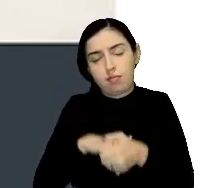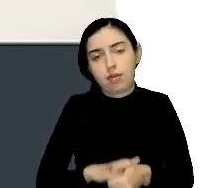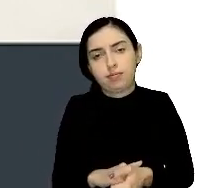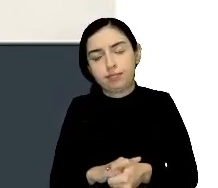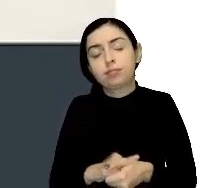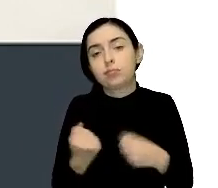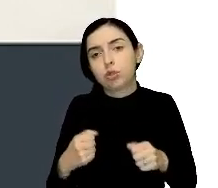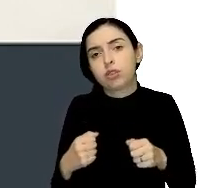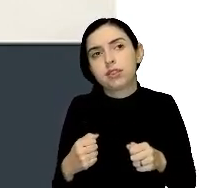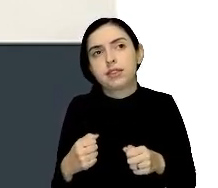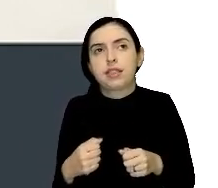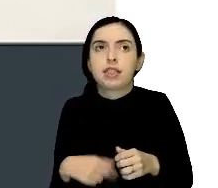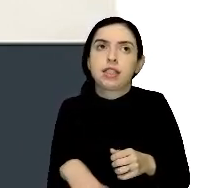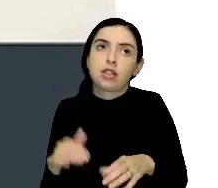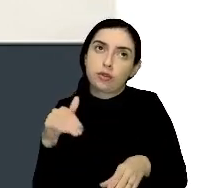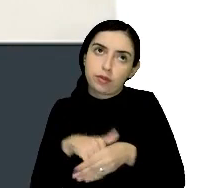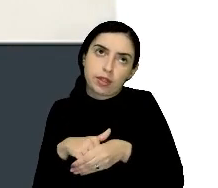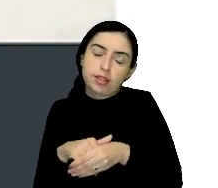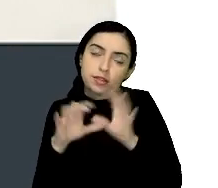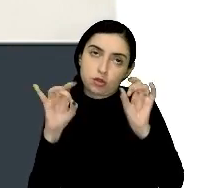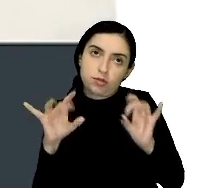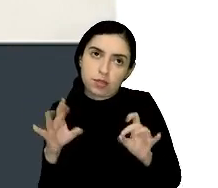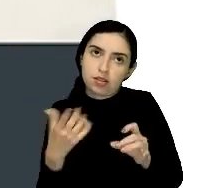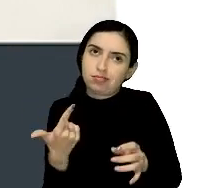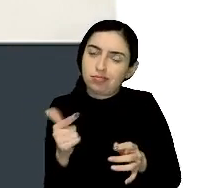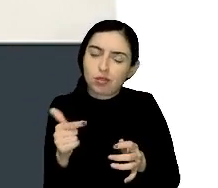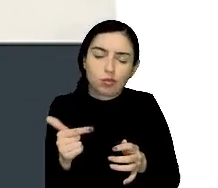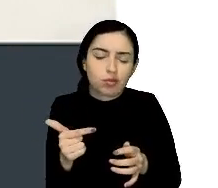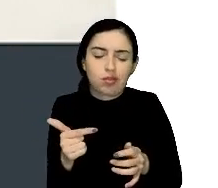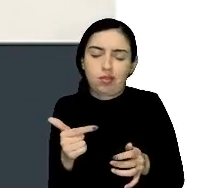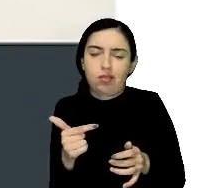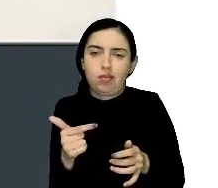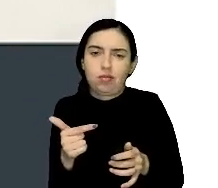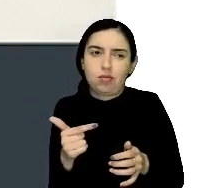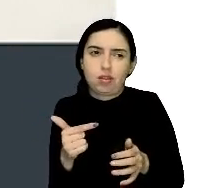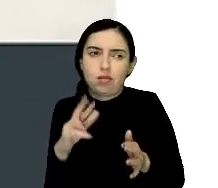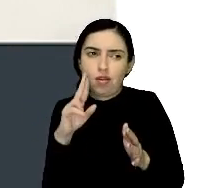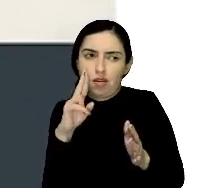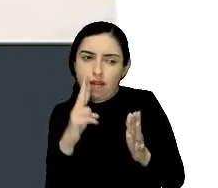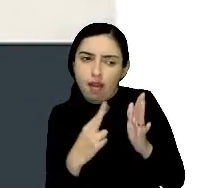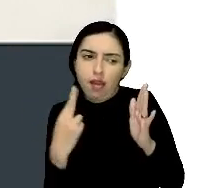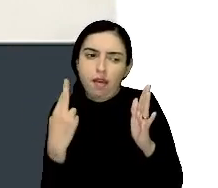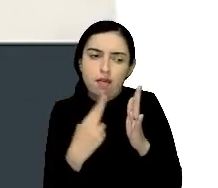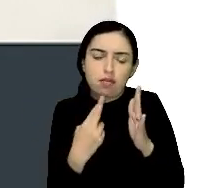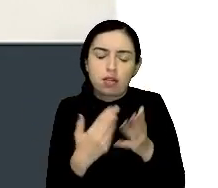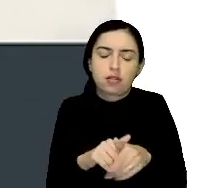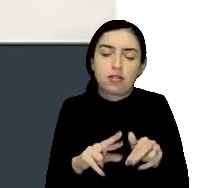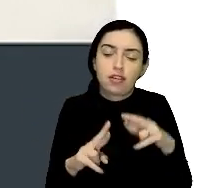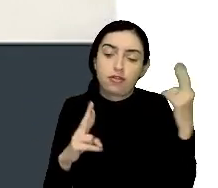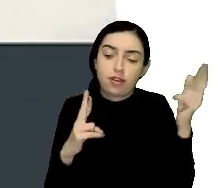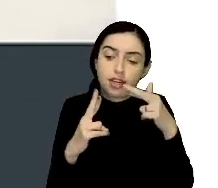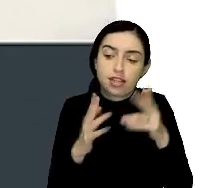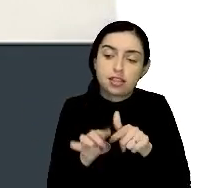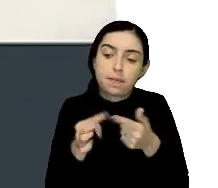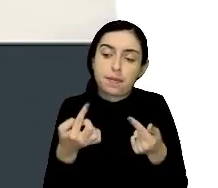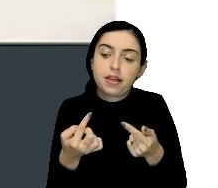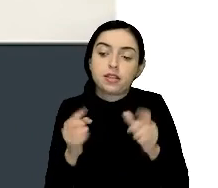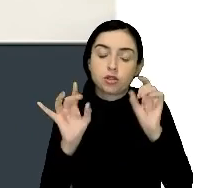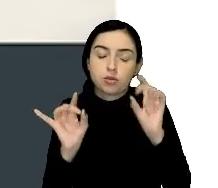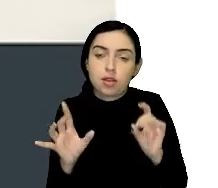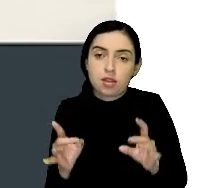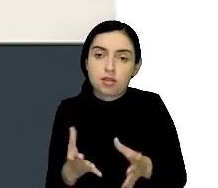ser que nesse caso específico não tenha tido reflexos, mas no caso específico